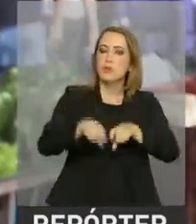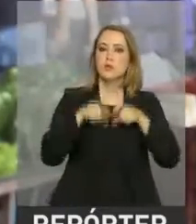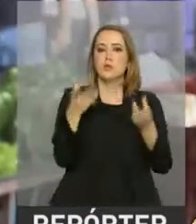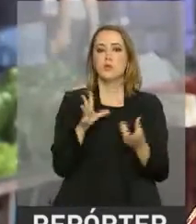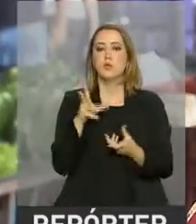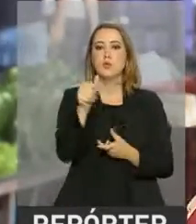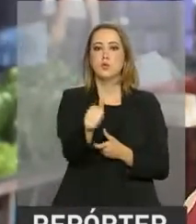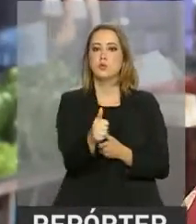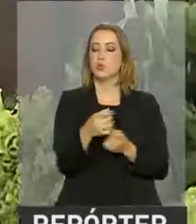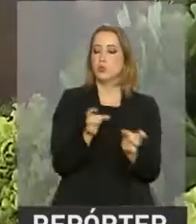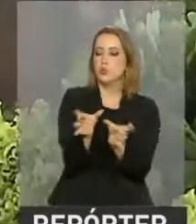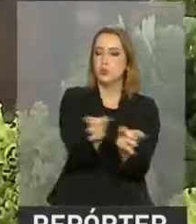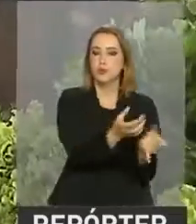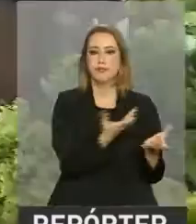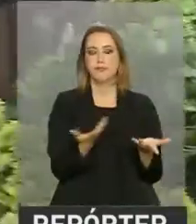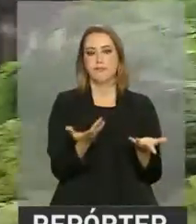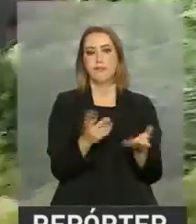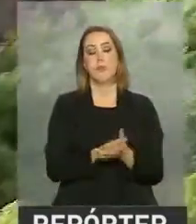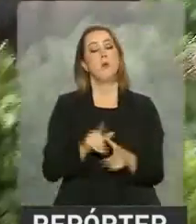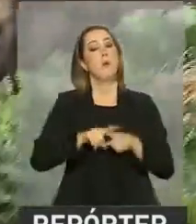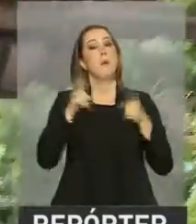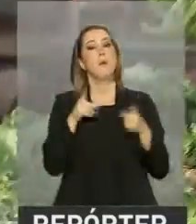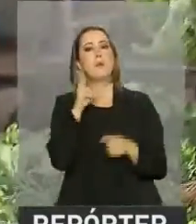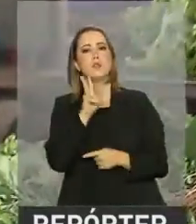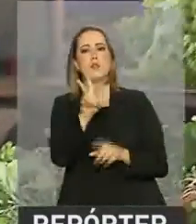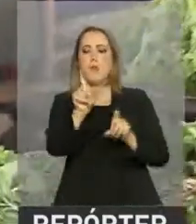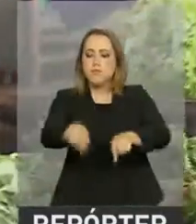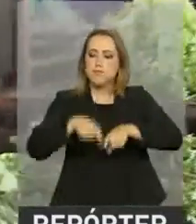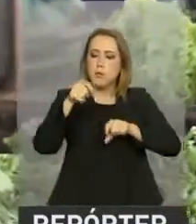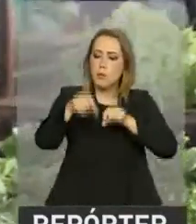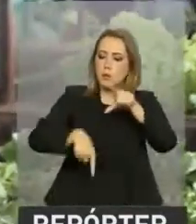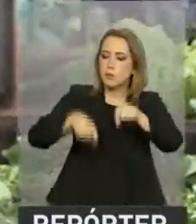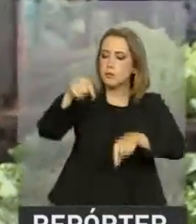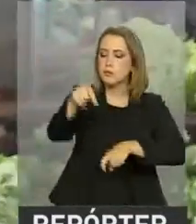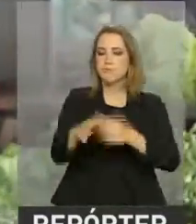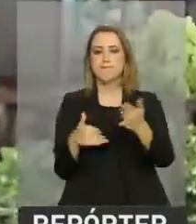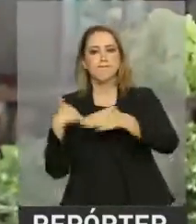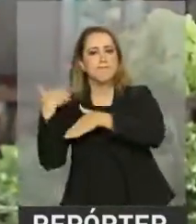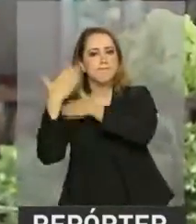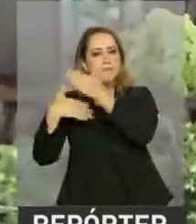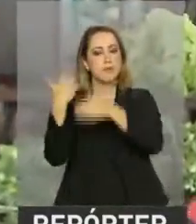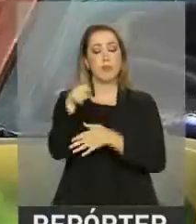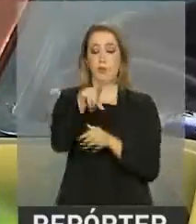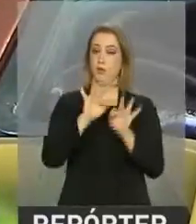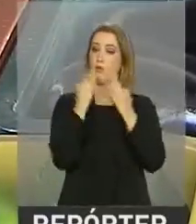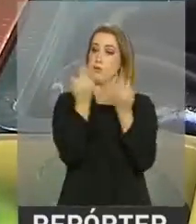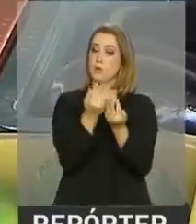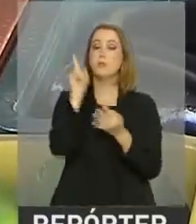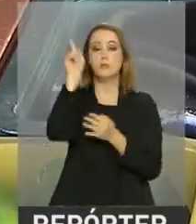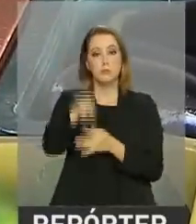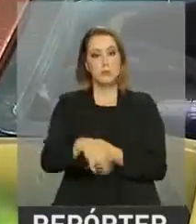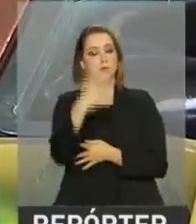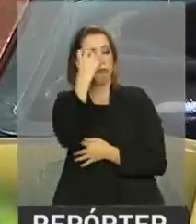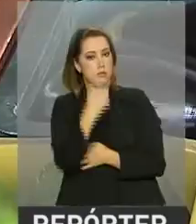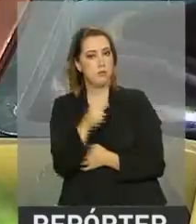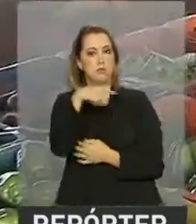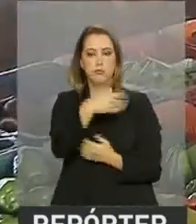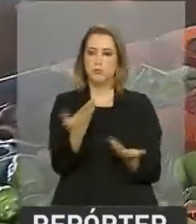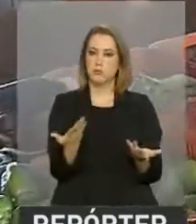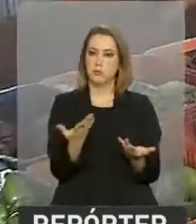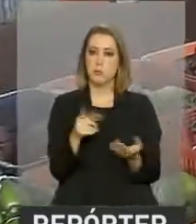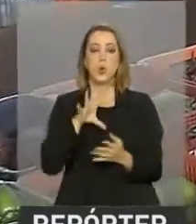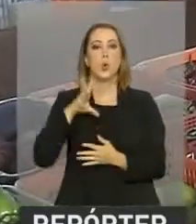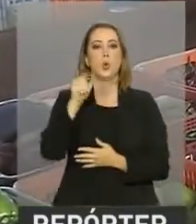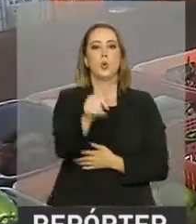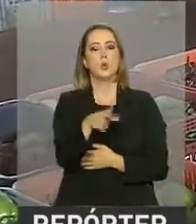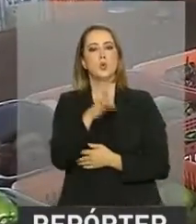de comércio e verdura. Mas o ofício de plantar, que vem sendo passado de geração em geração na família da Maria, é levado muito a sério por lá. Todos